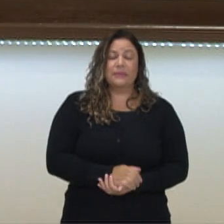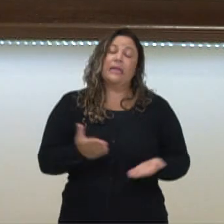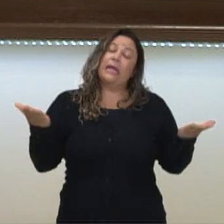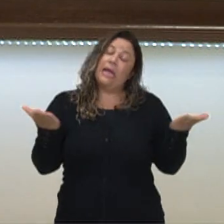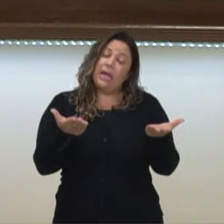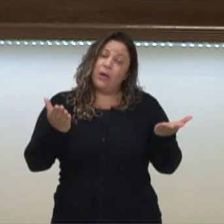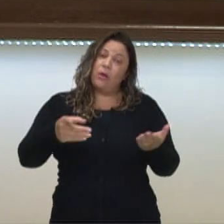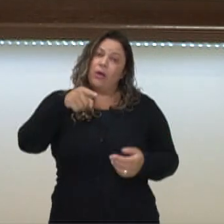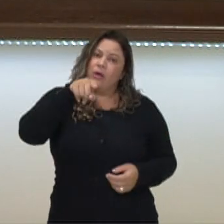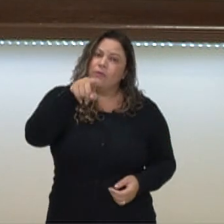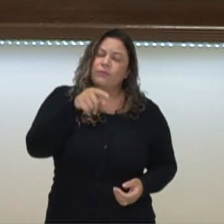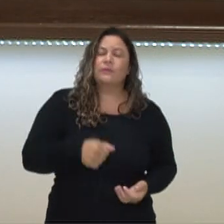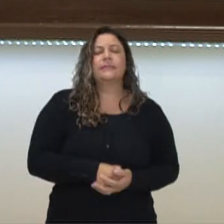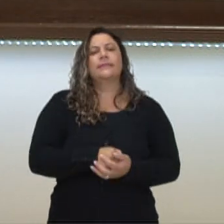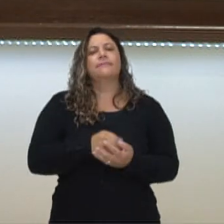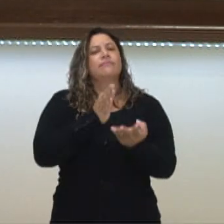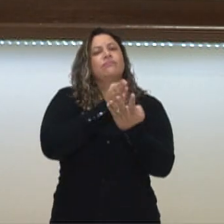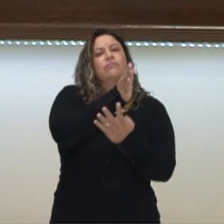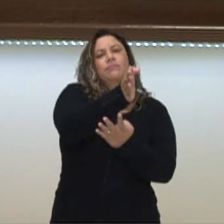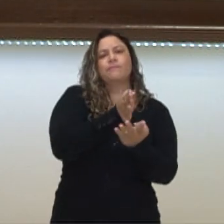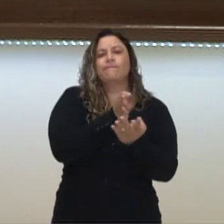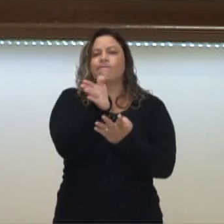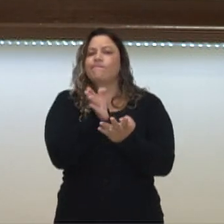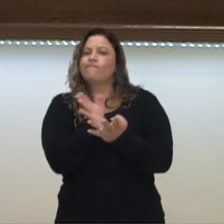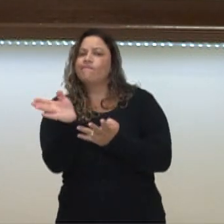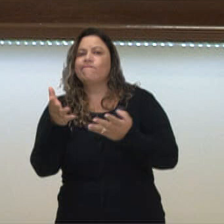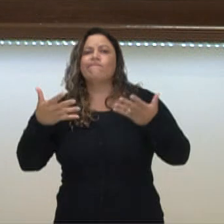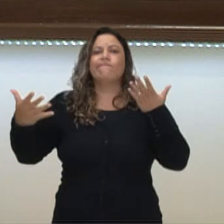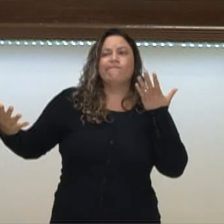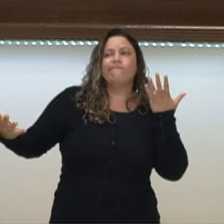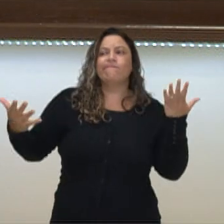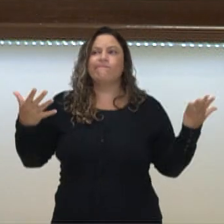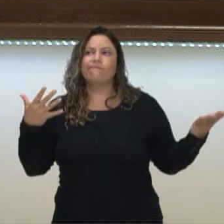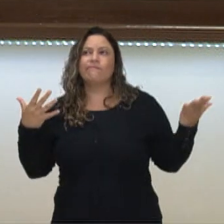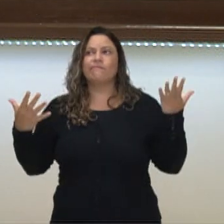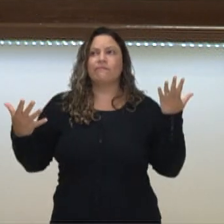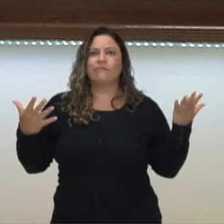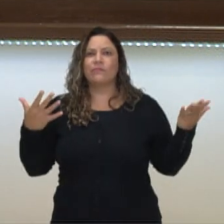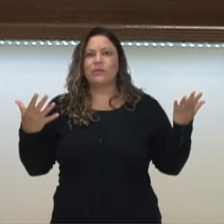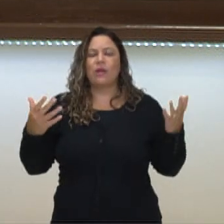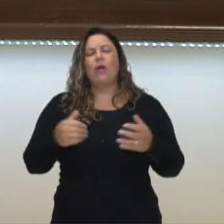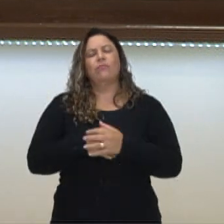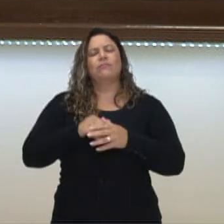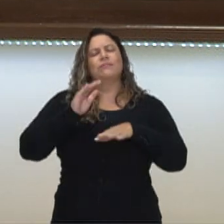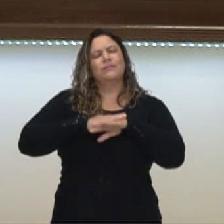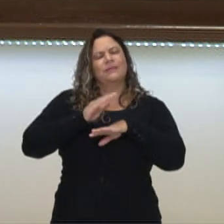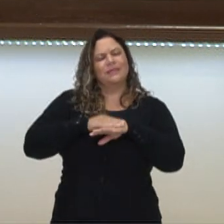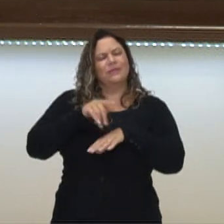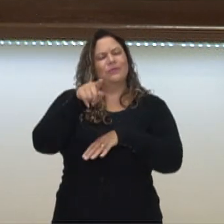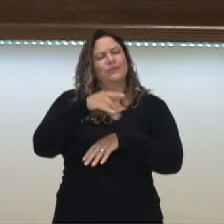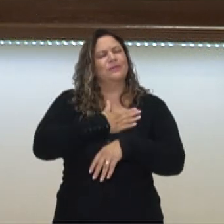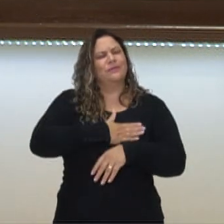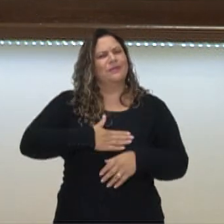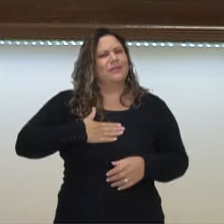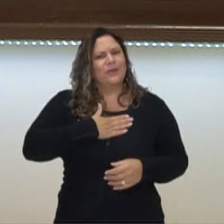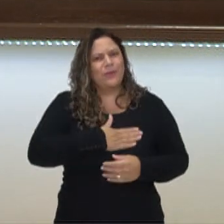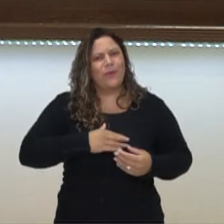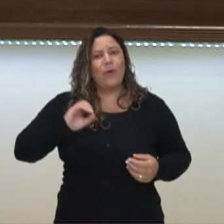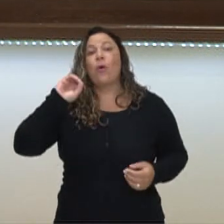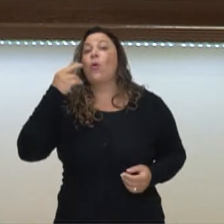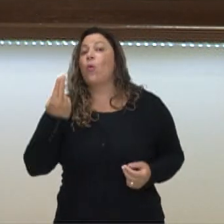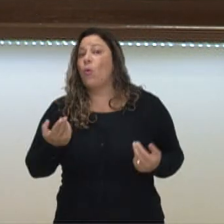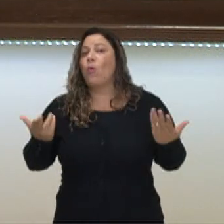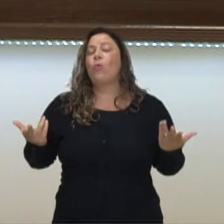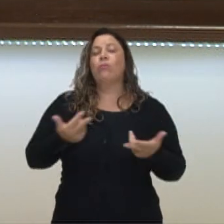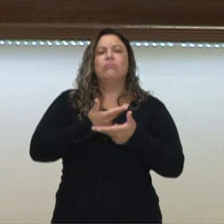que direção você tomaria ali? Você iria para a direção de fazer as coisas que você gosta ou de fazer as coisas